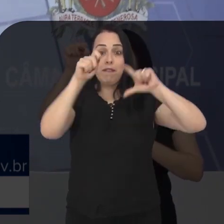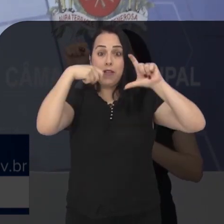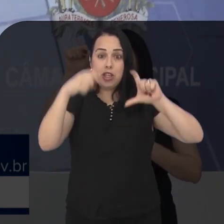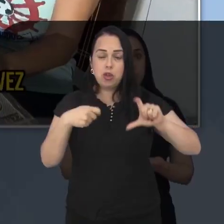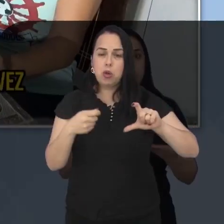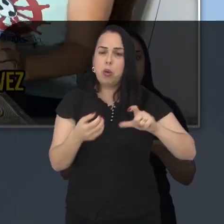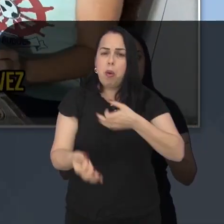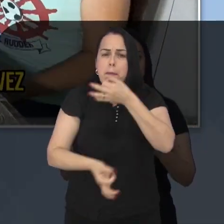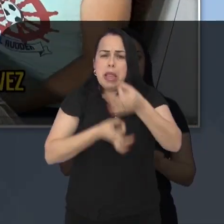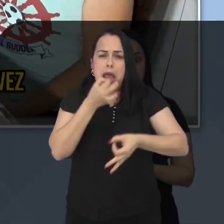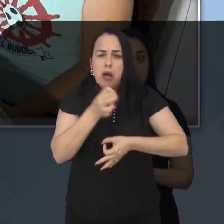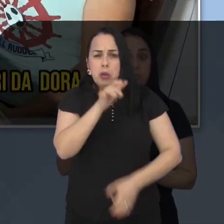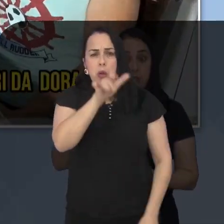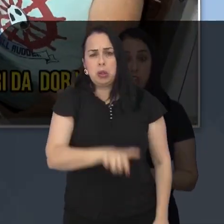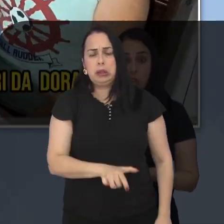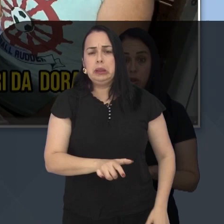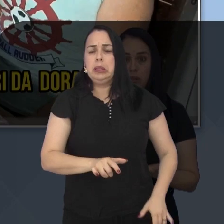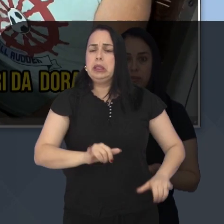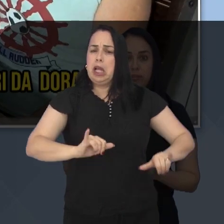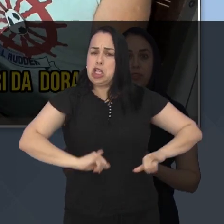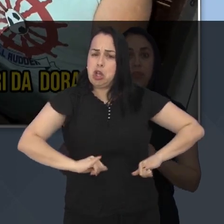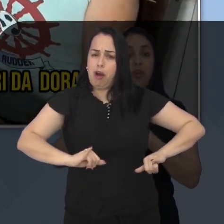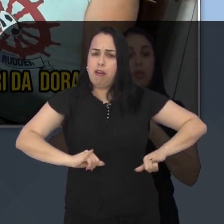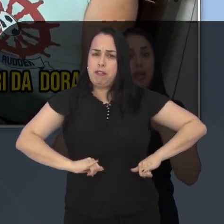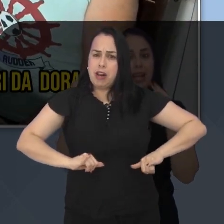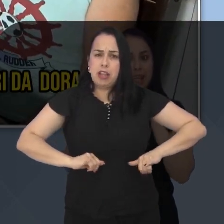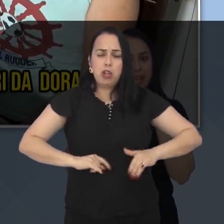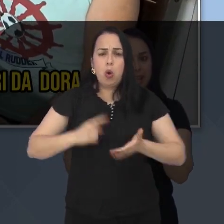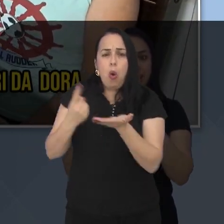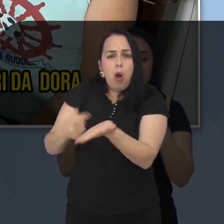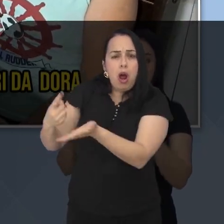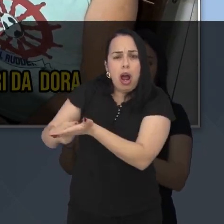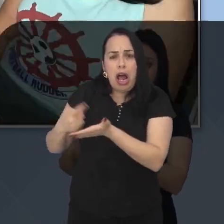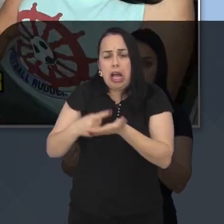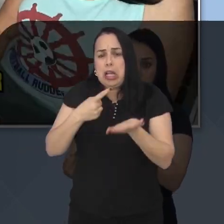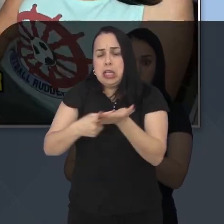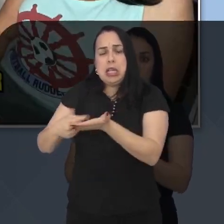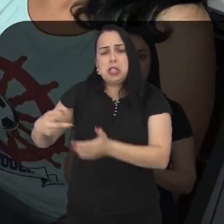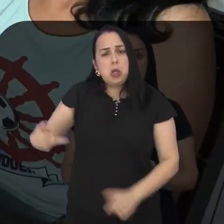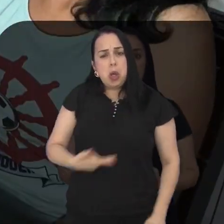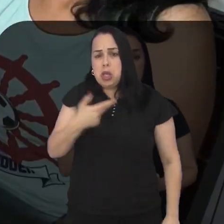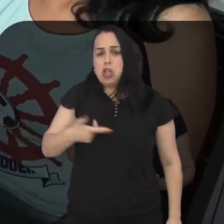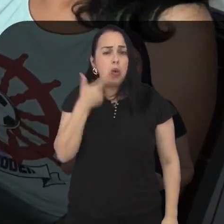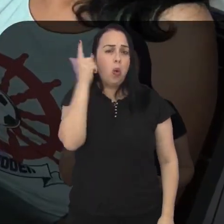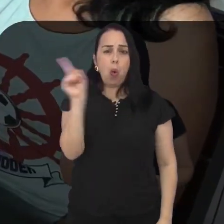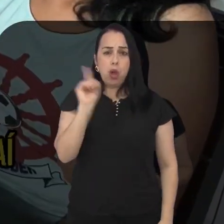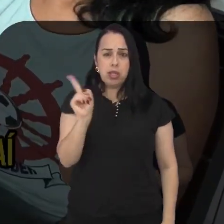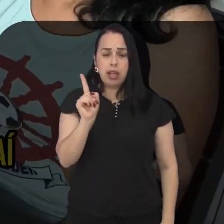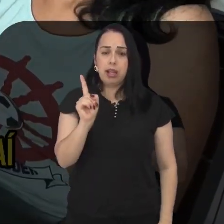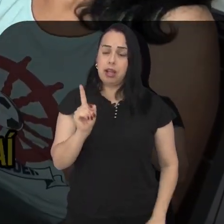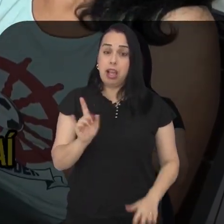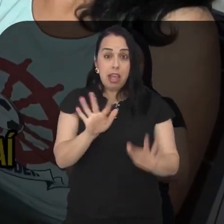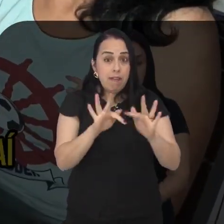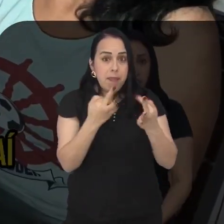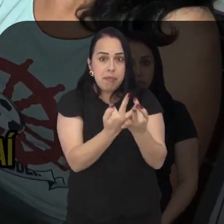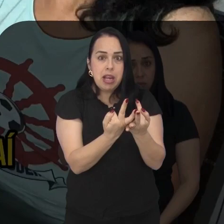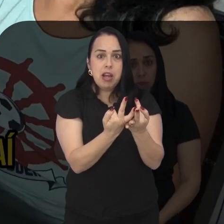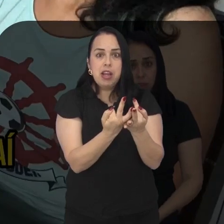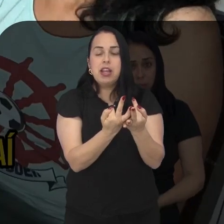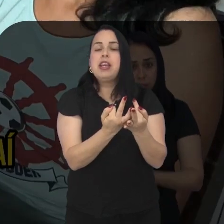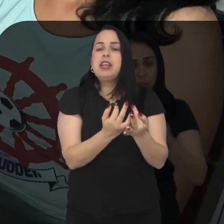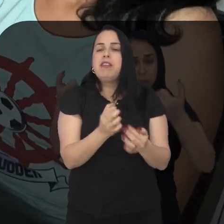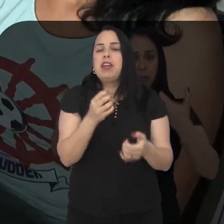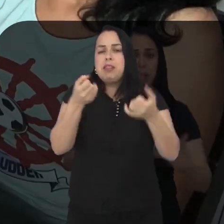apresentou um vídeo com o depoimento de um morador com dificuldades para agendar uma cirurgia na área da saúde. Segundo a família,